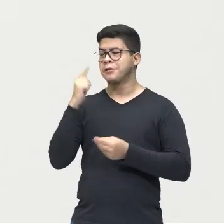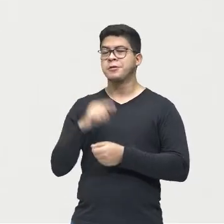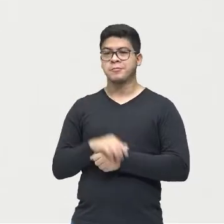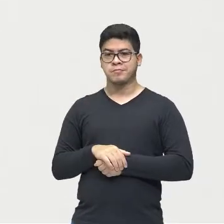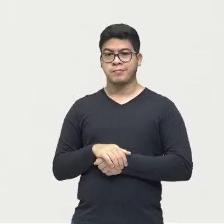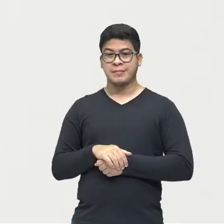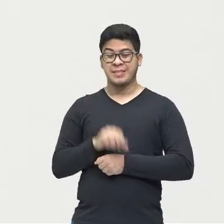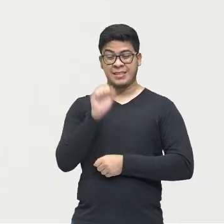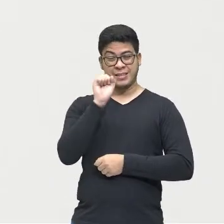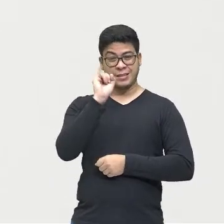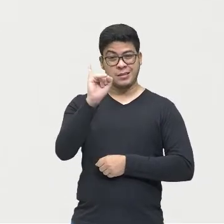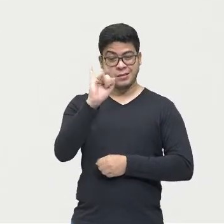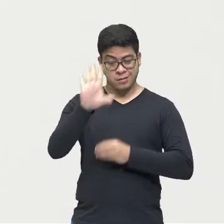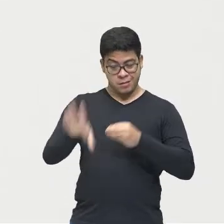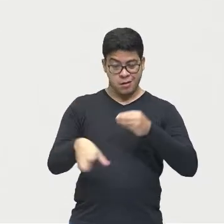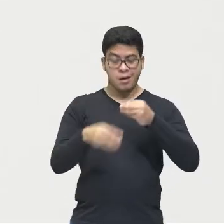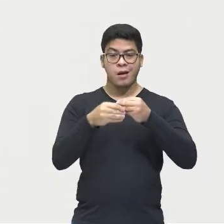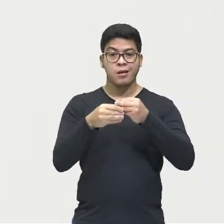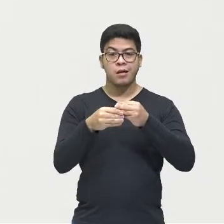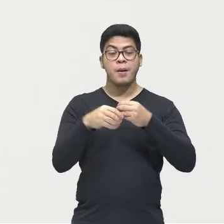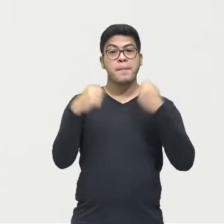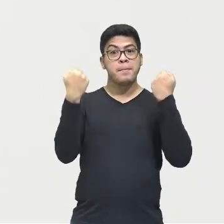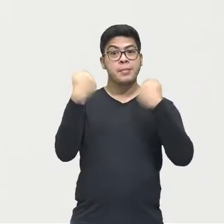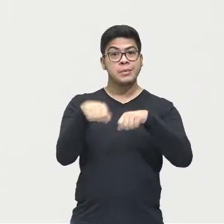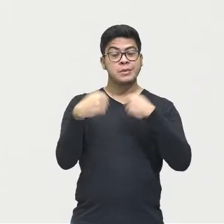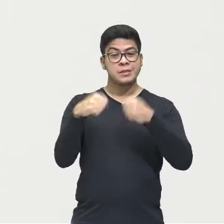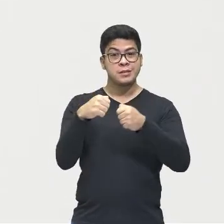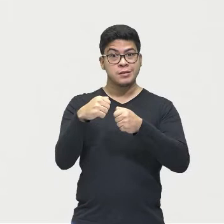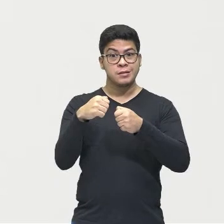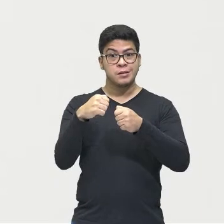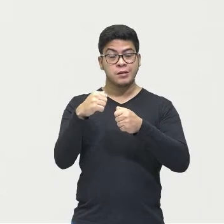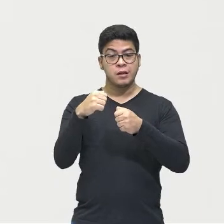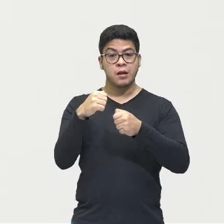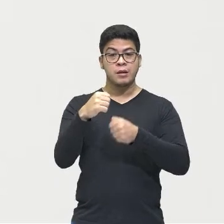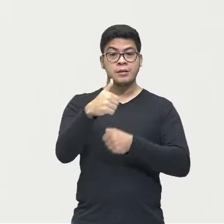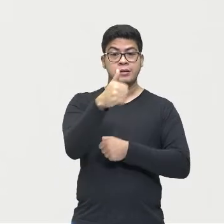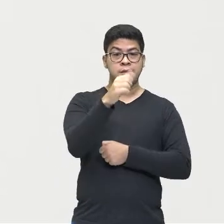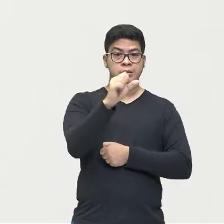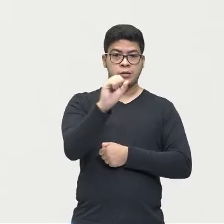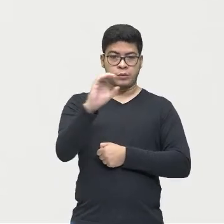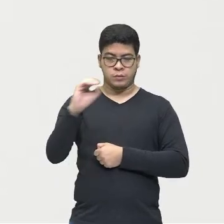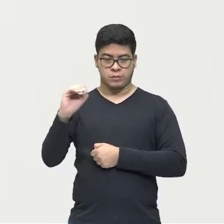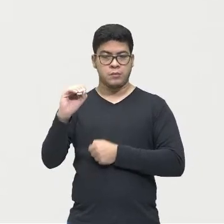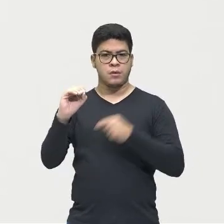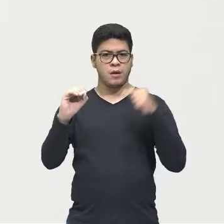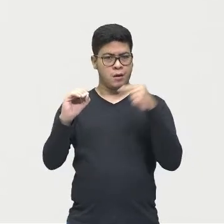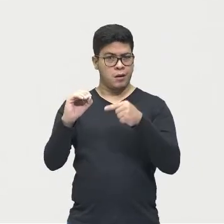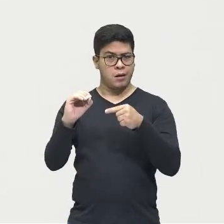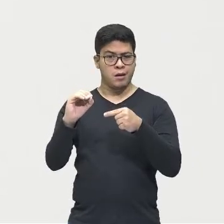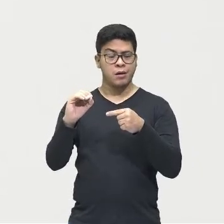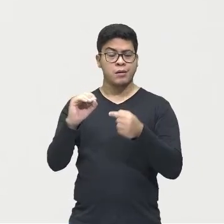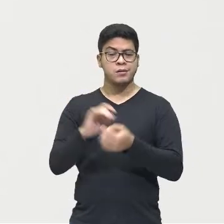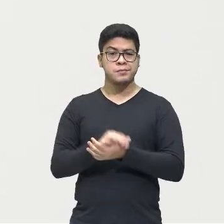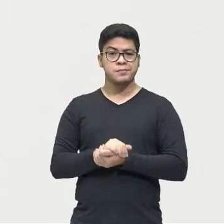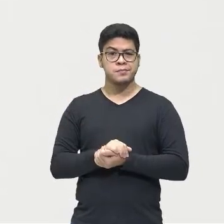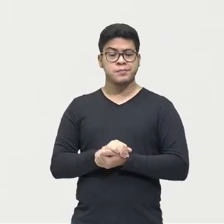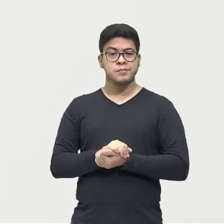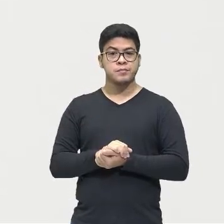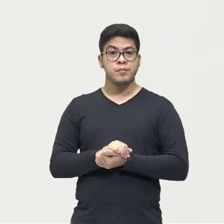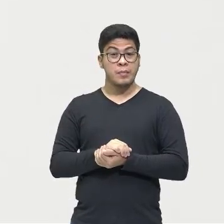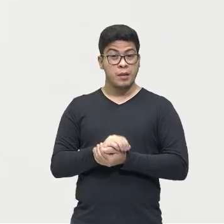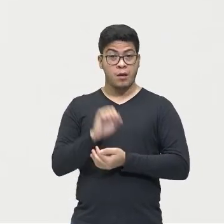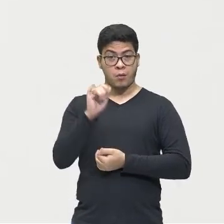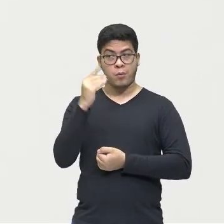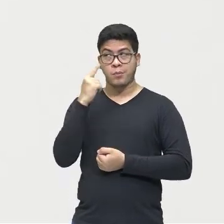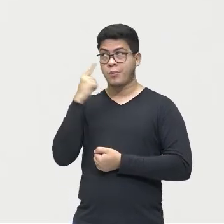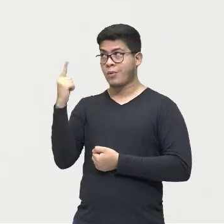eles são suplementares, a soma deles deve ser igual a 180 graus. E, de fato, assim o é. Nós temos 90 mais